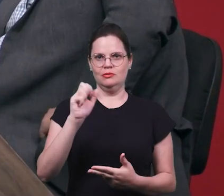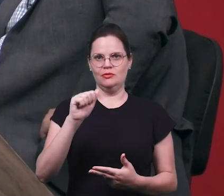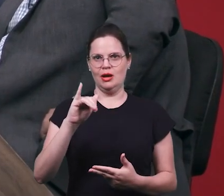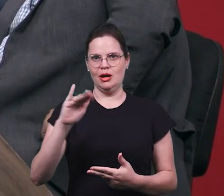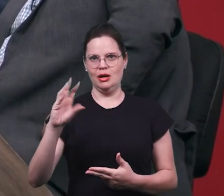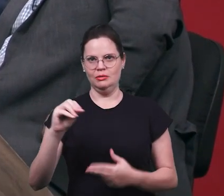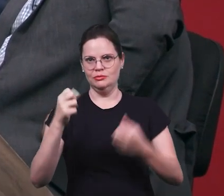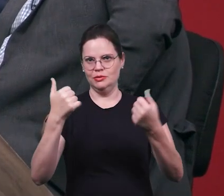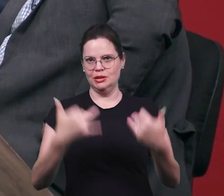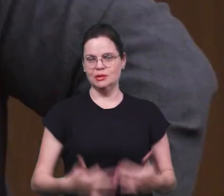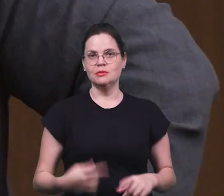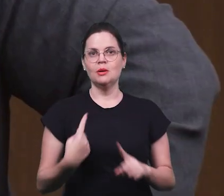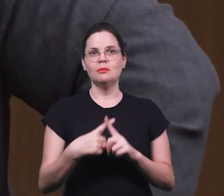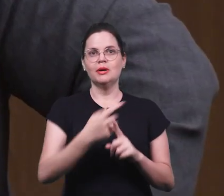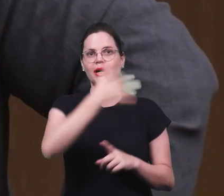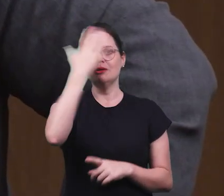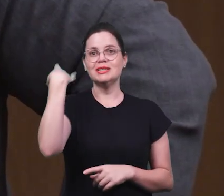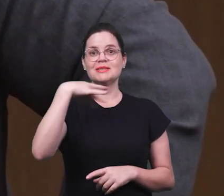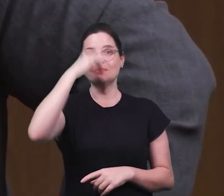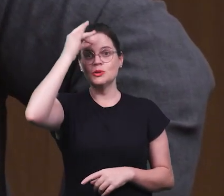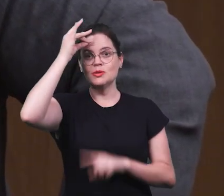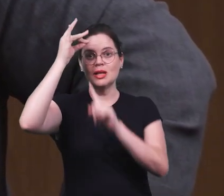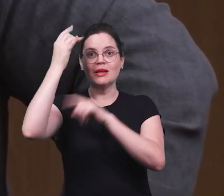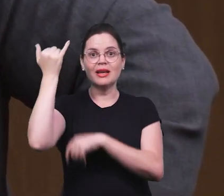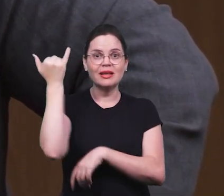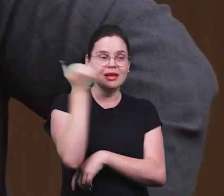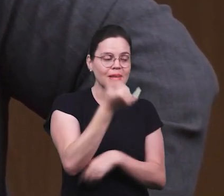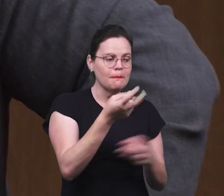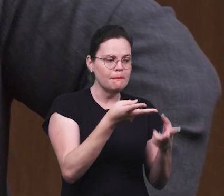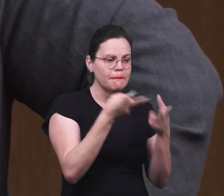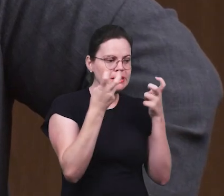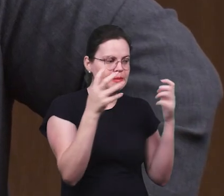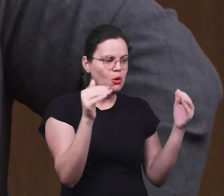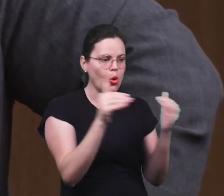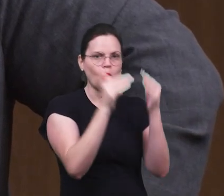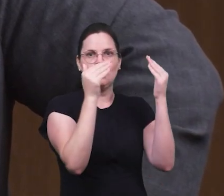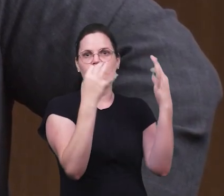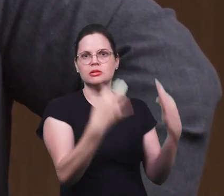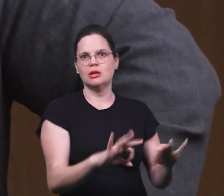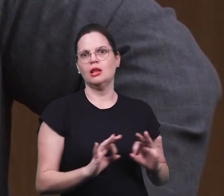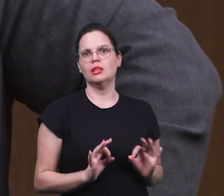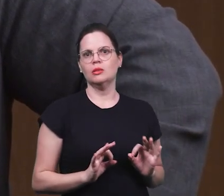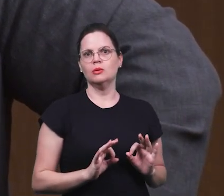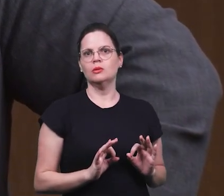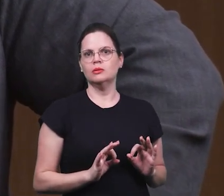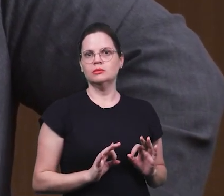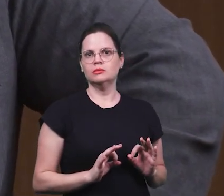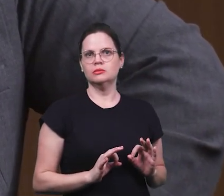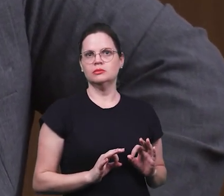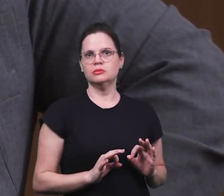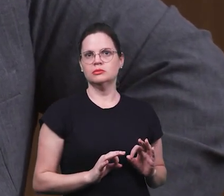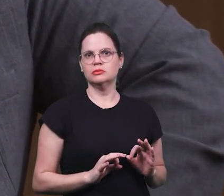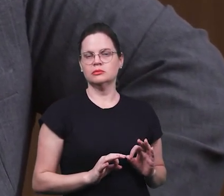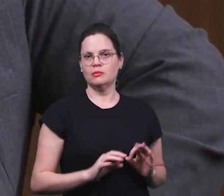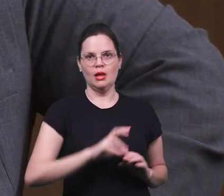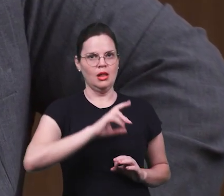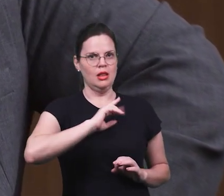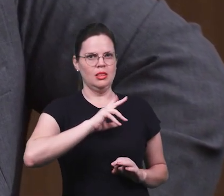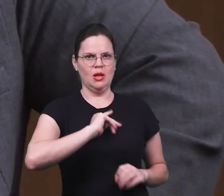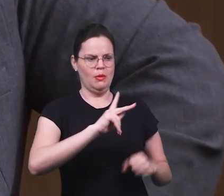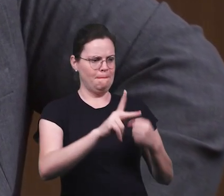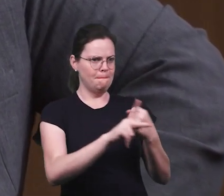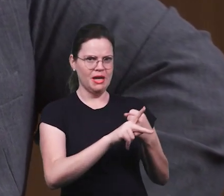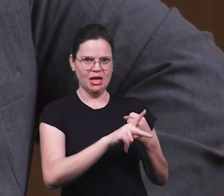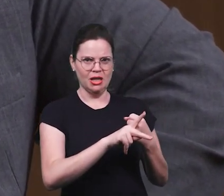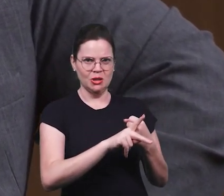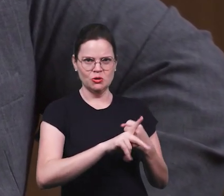abordou, pareceu bem ao Espírito Santo. Então, quem definiu aquela situação não foi Pedro, não foi Tiago,